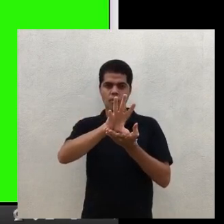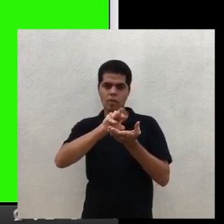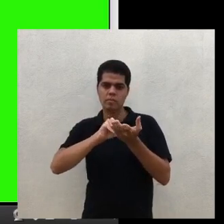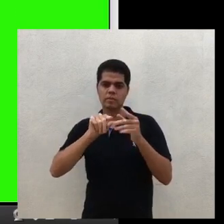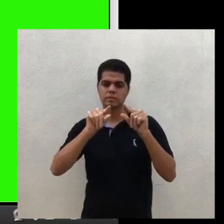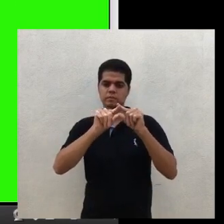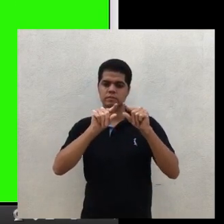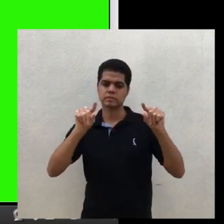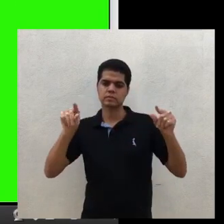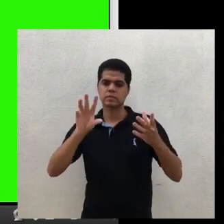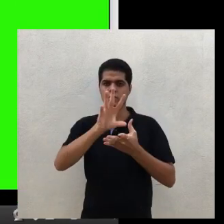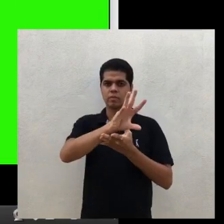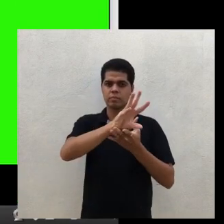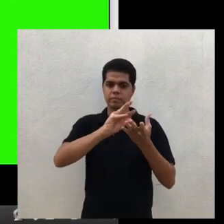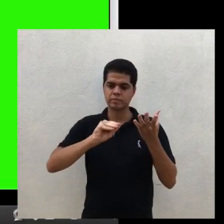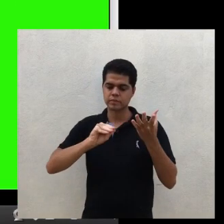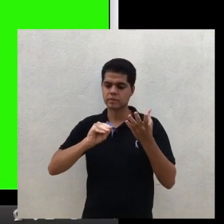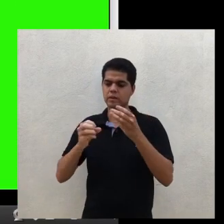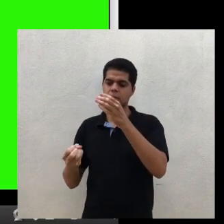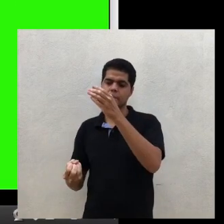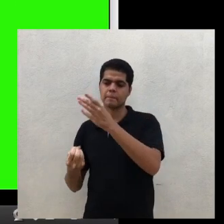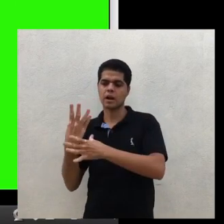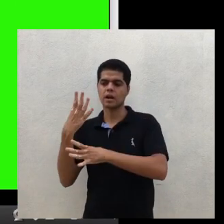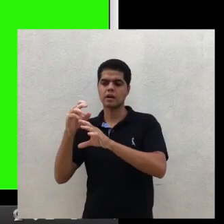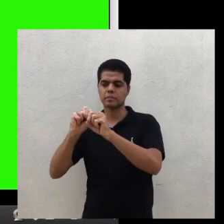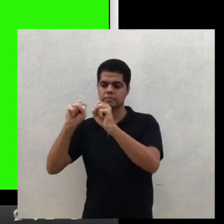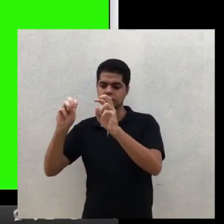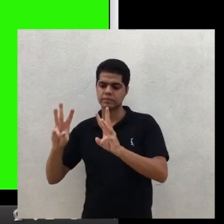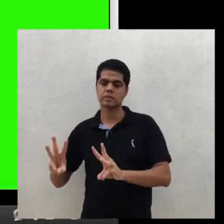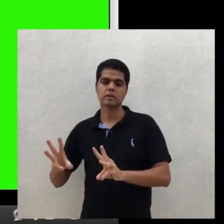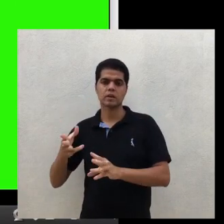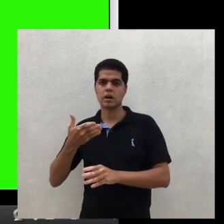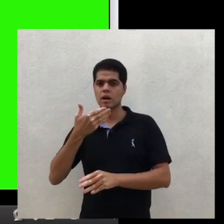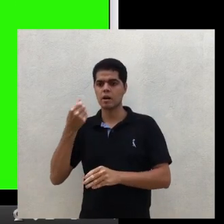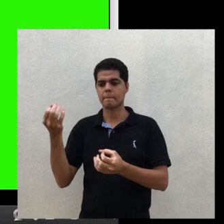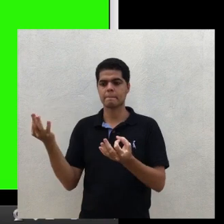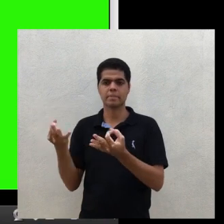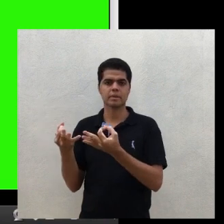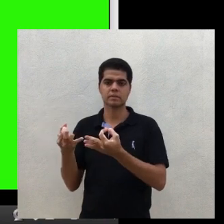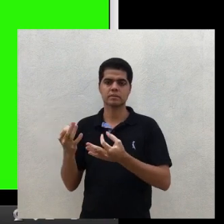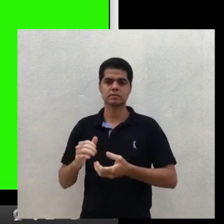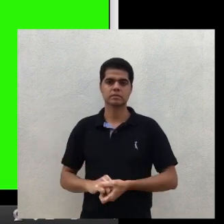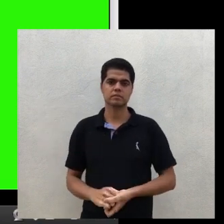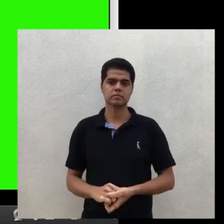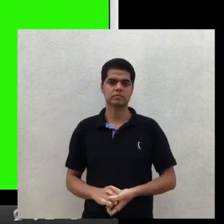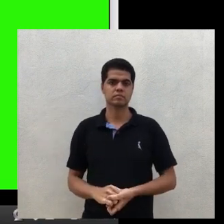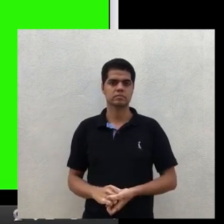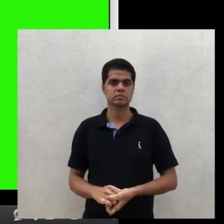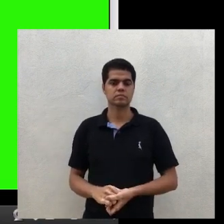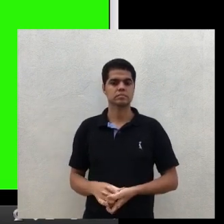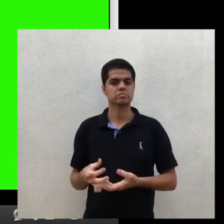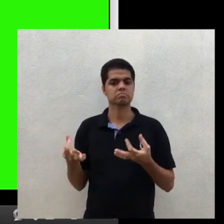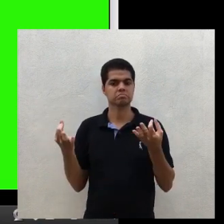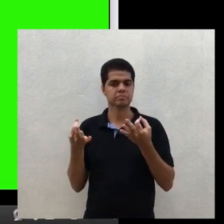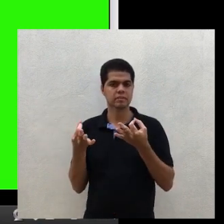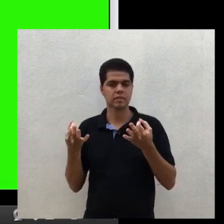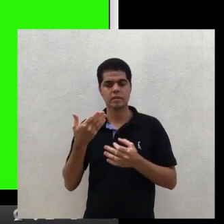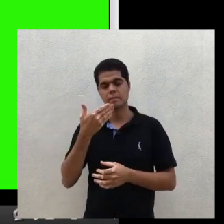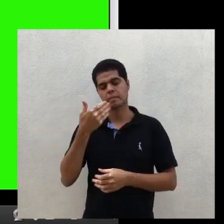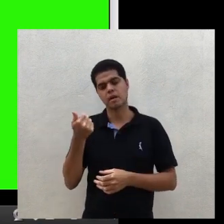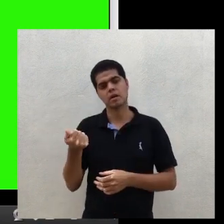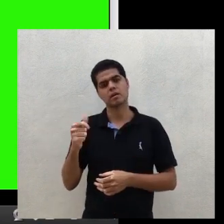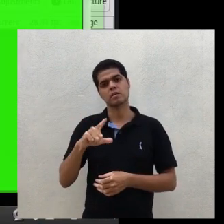copiar ele todinho, ele me dá o programa prontinho. Então, para quem é da área de ciência da computação, isso aqui é uma mão na roda. Eu posso